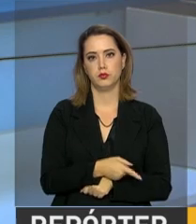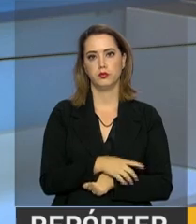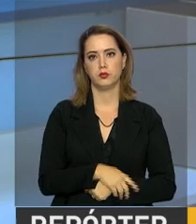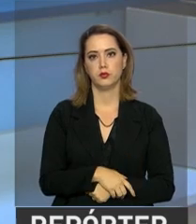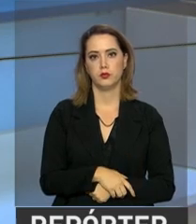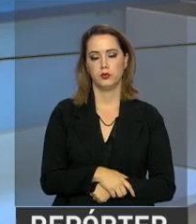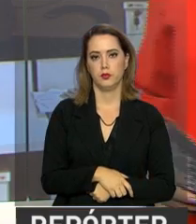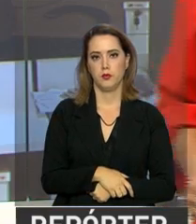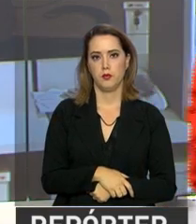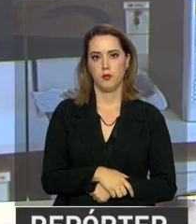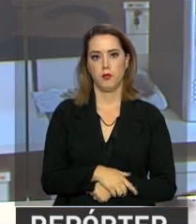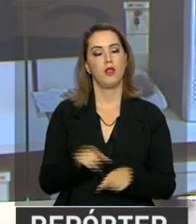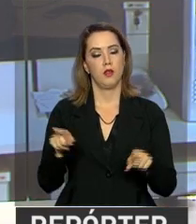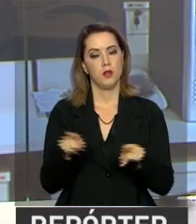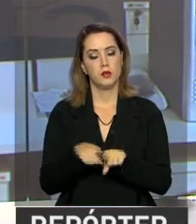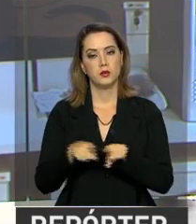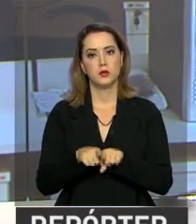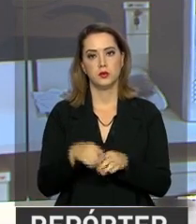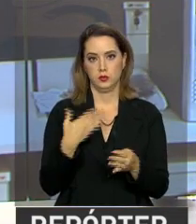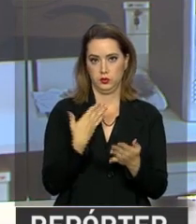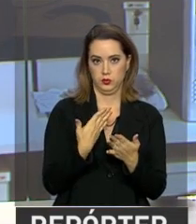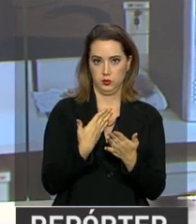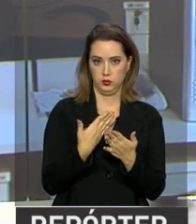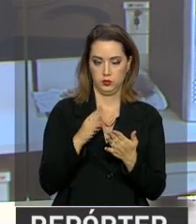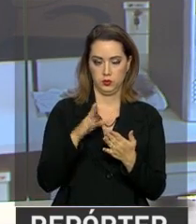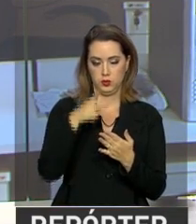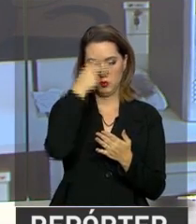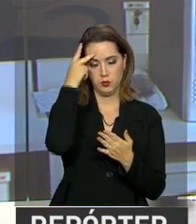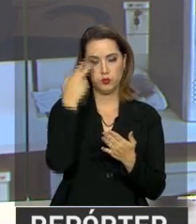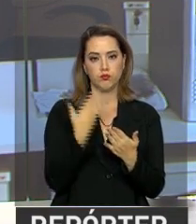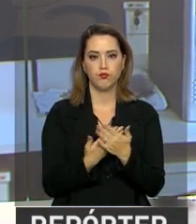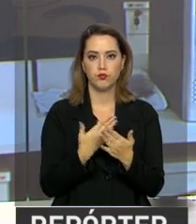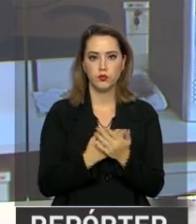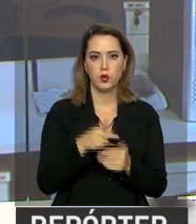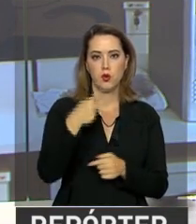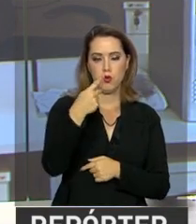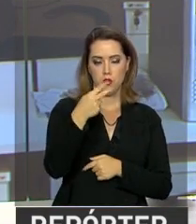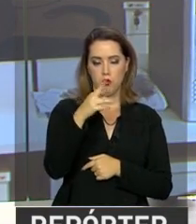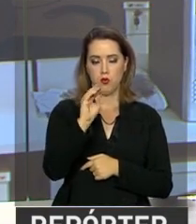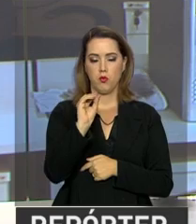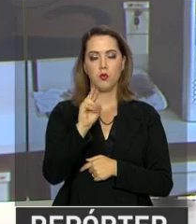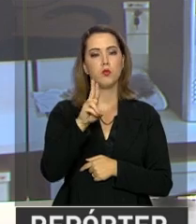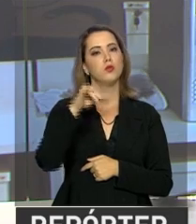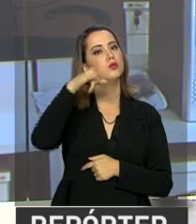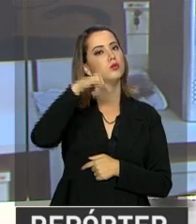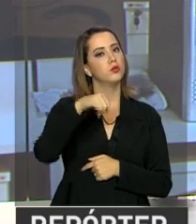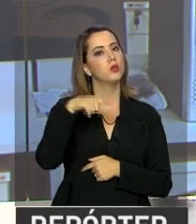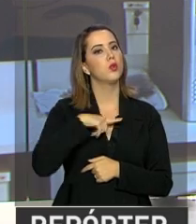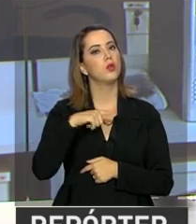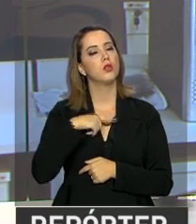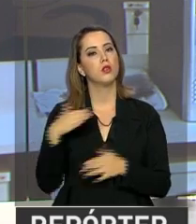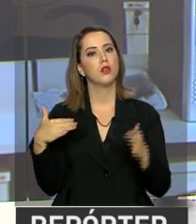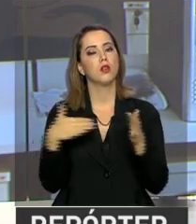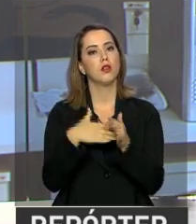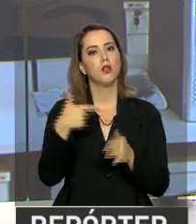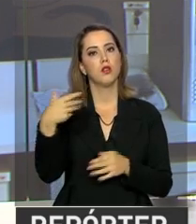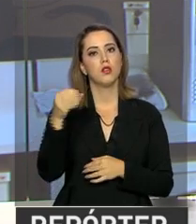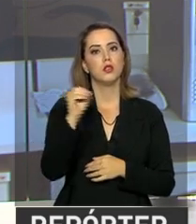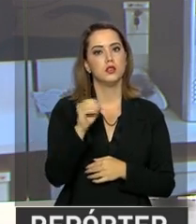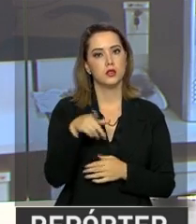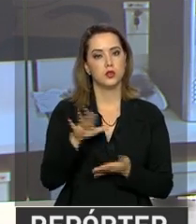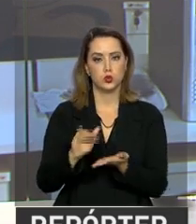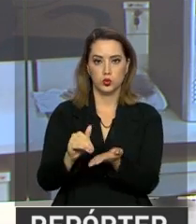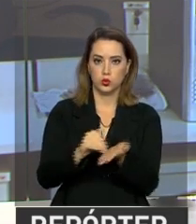sisu.mec.gov.br. E os estudantes pré-selecionados no ProUni têm até o dia 20 para apresentar nas instituições de